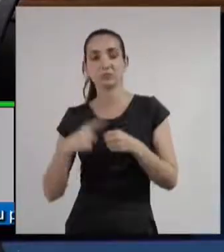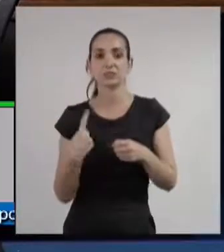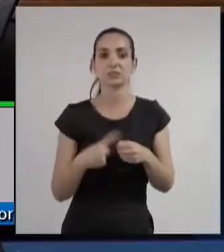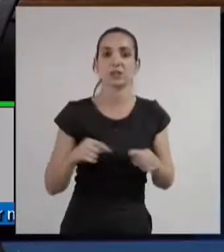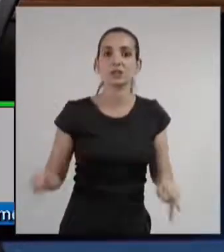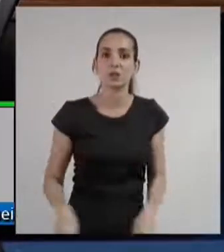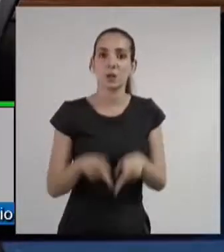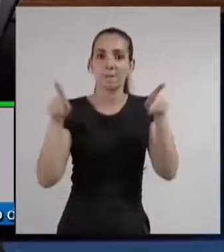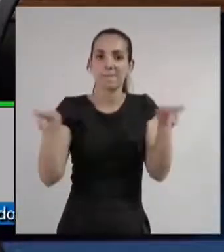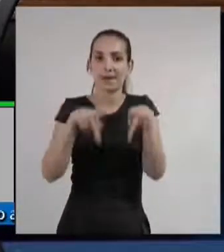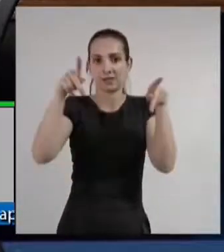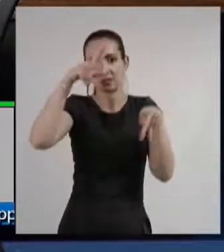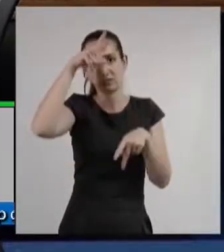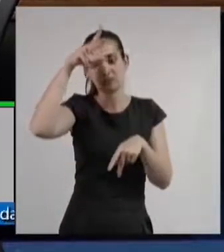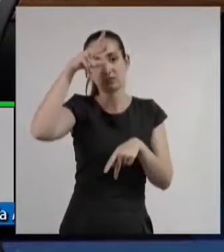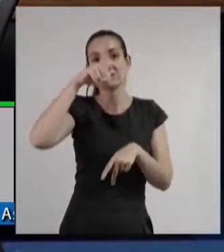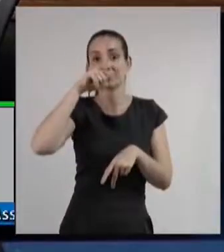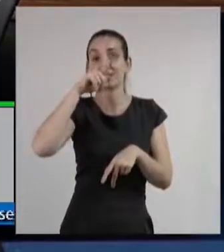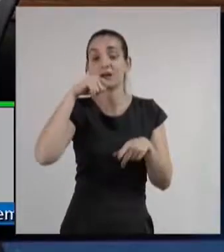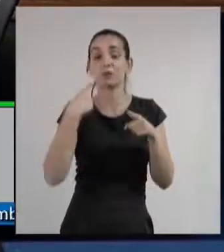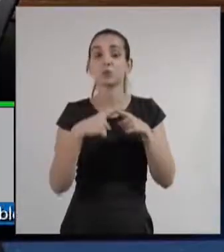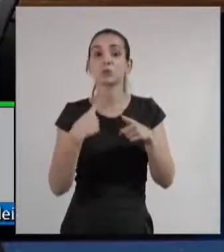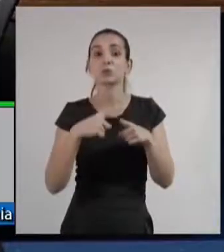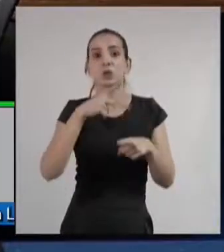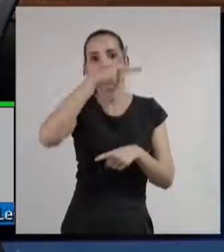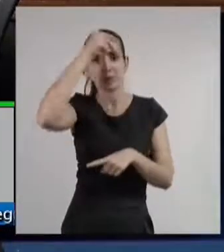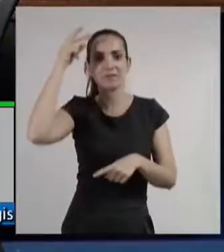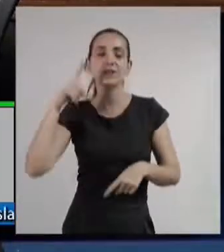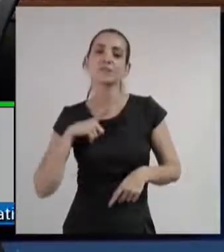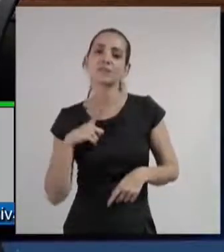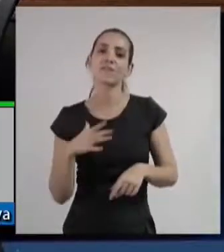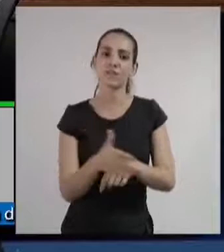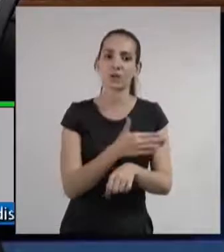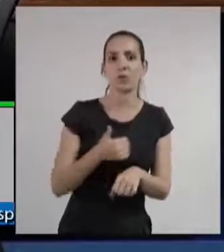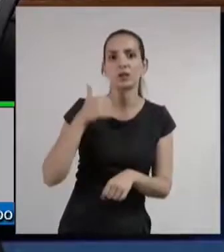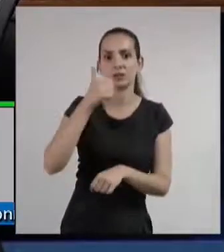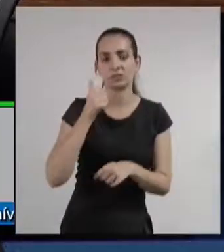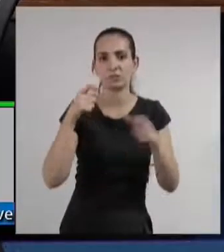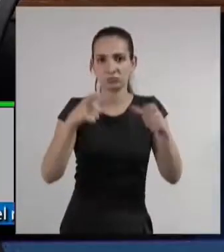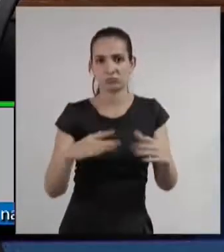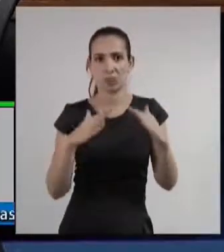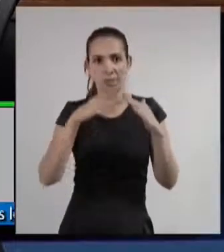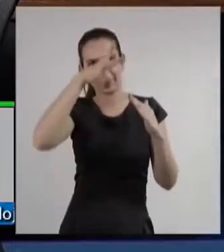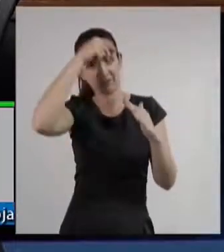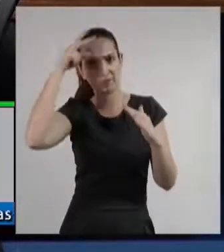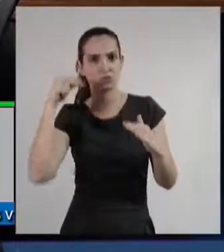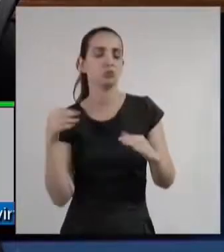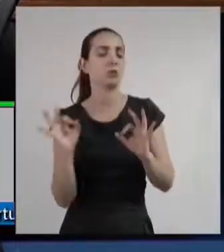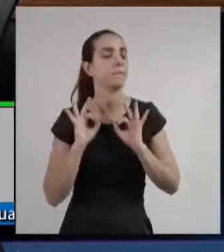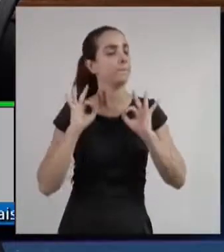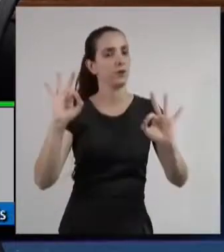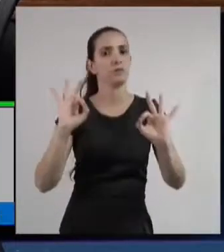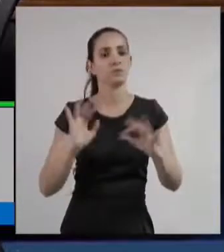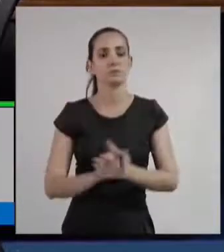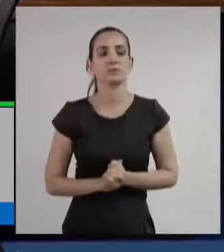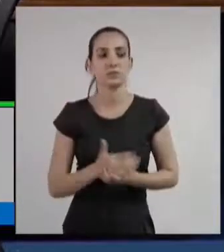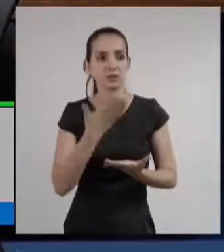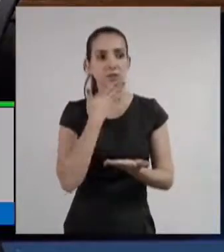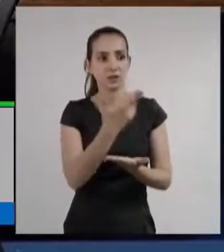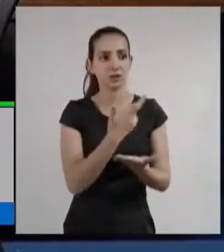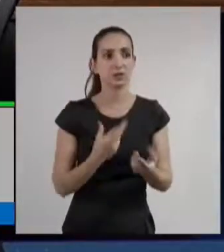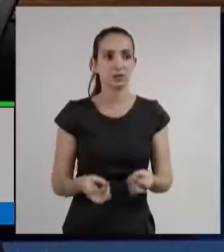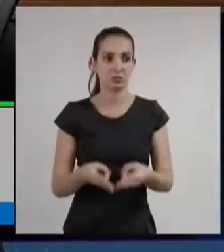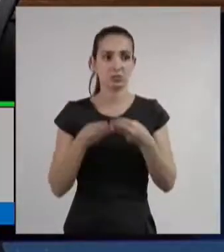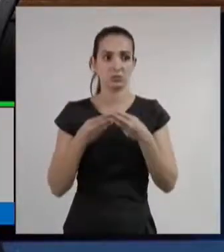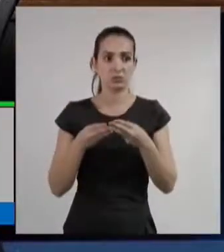Águas pela conquista do selo de qualidade do programa Prefeitura Destaque. Requerimento de moção de pesar de autoria